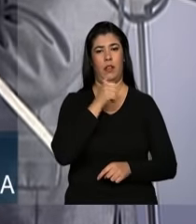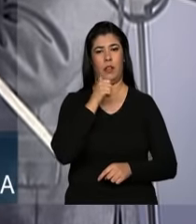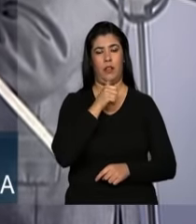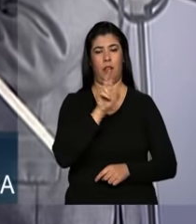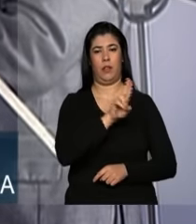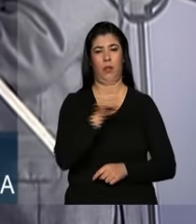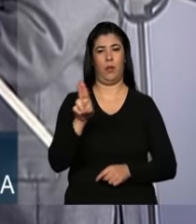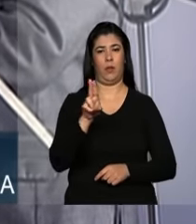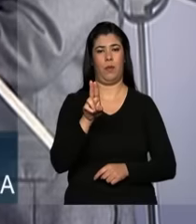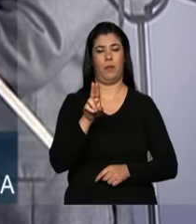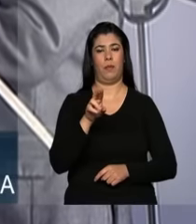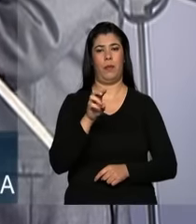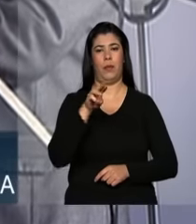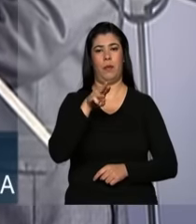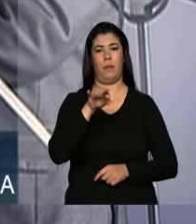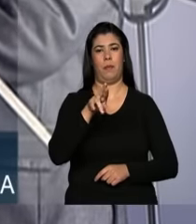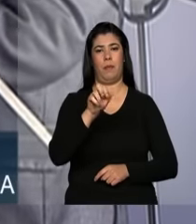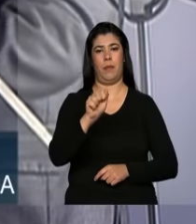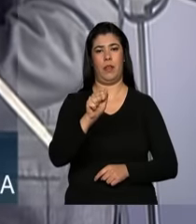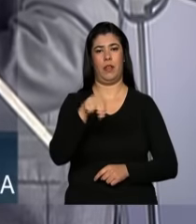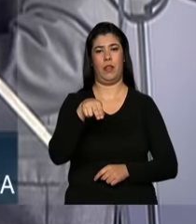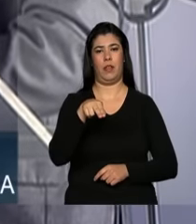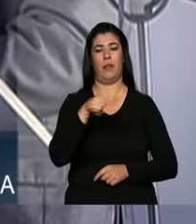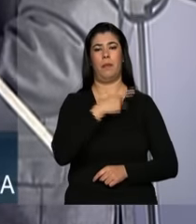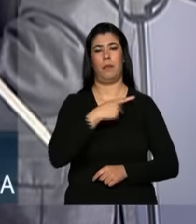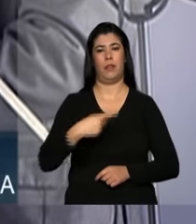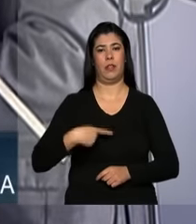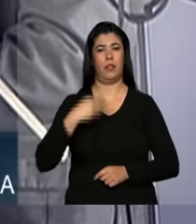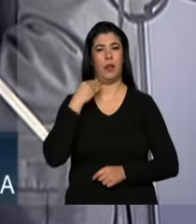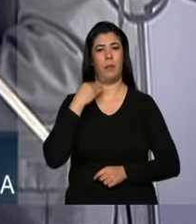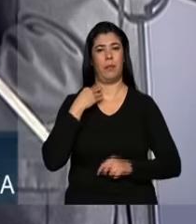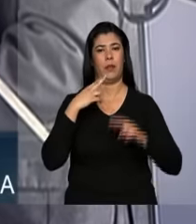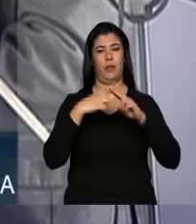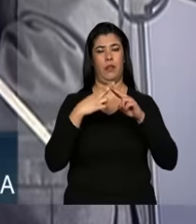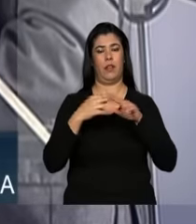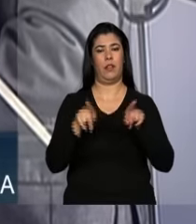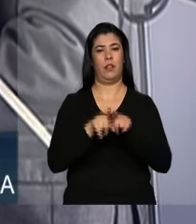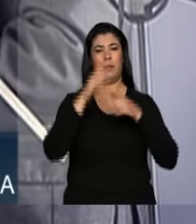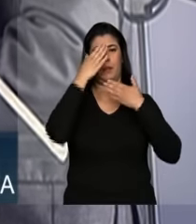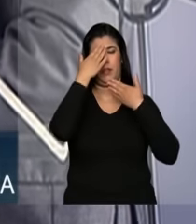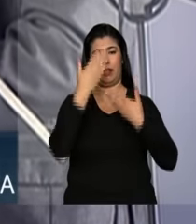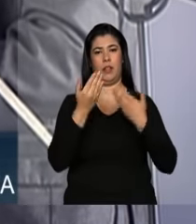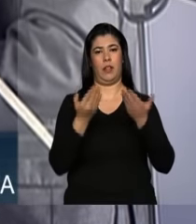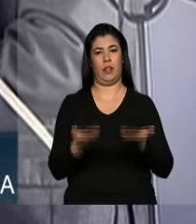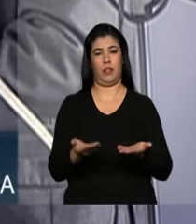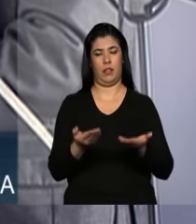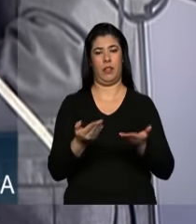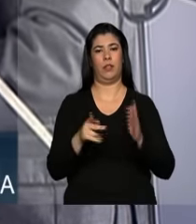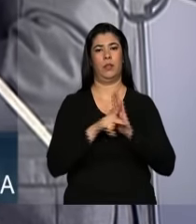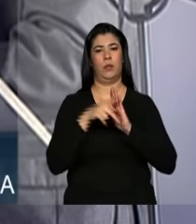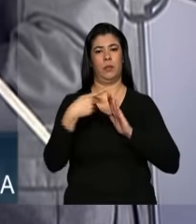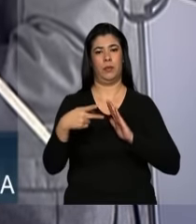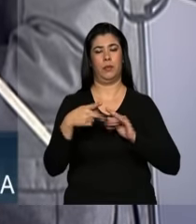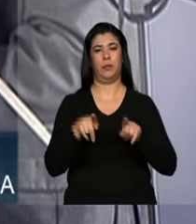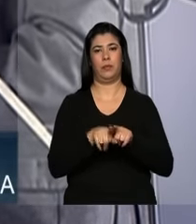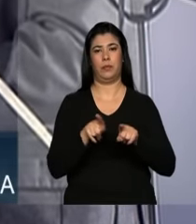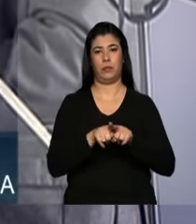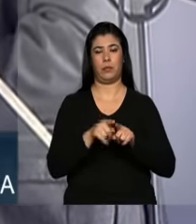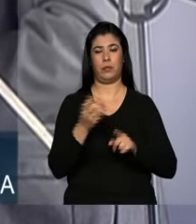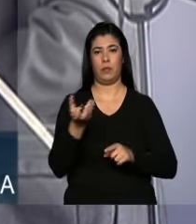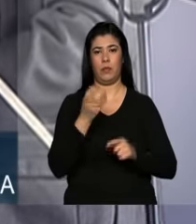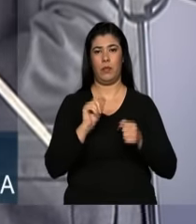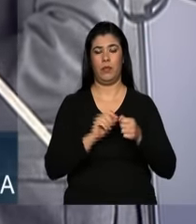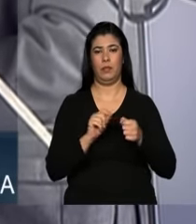Belchior, presidente da Caixa Econômica, o qual a gente agradece a Caixa Econômica, e eu quero